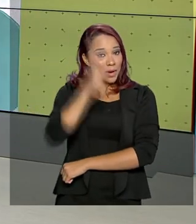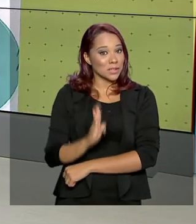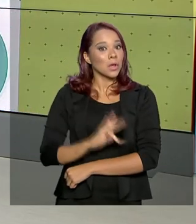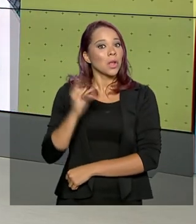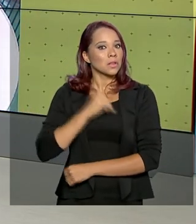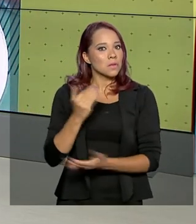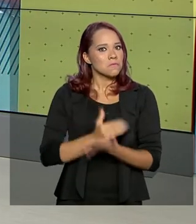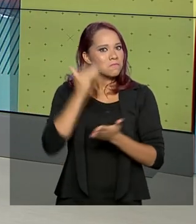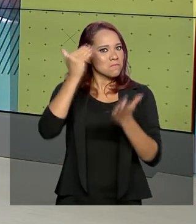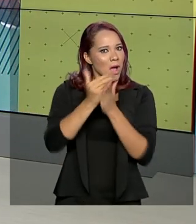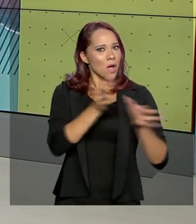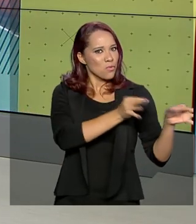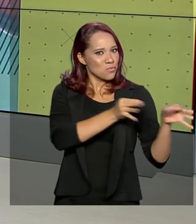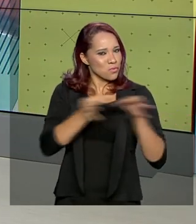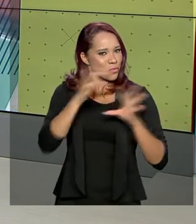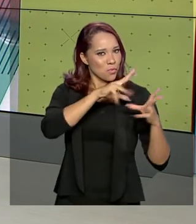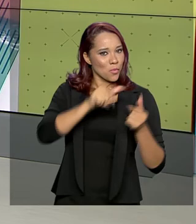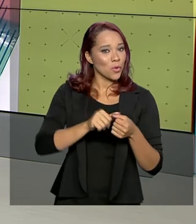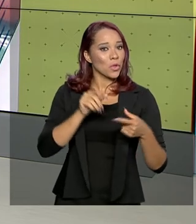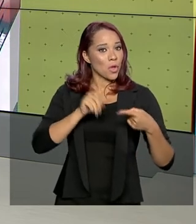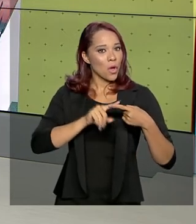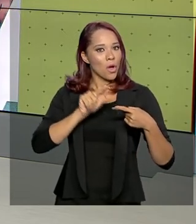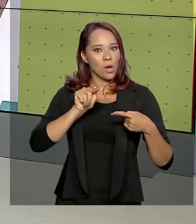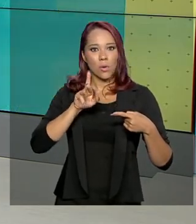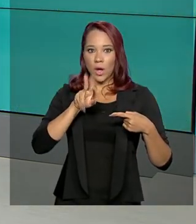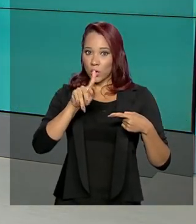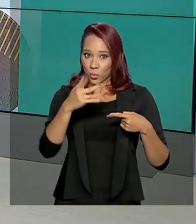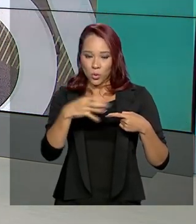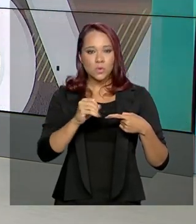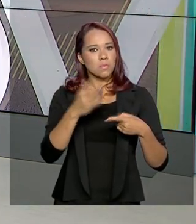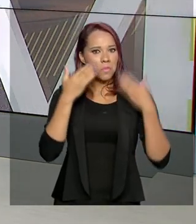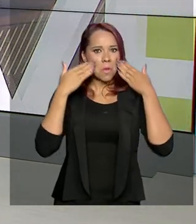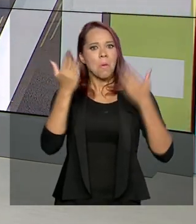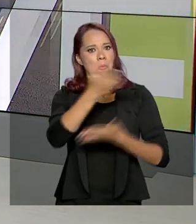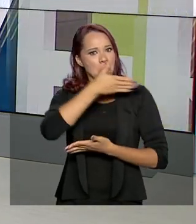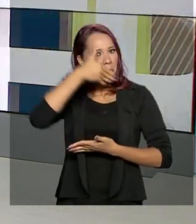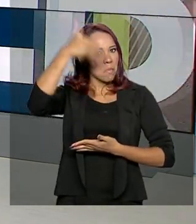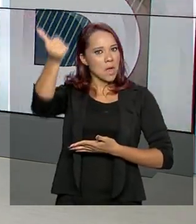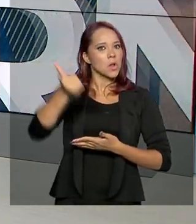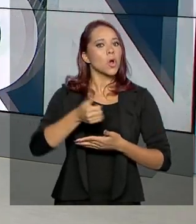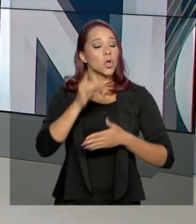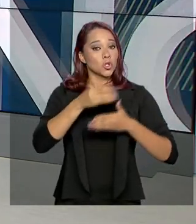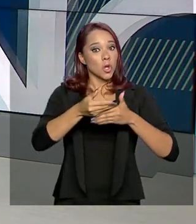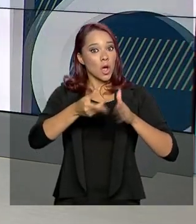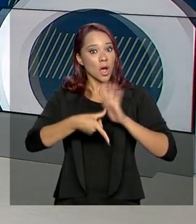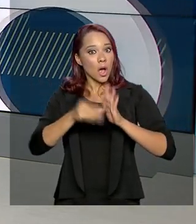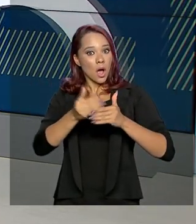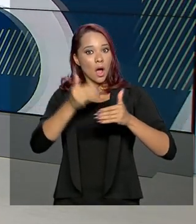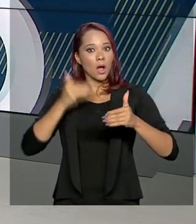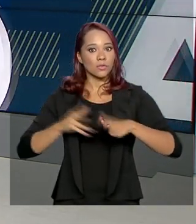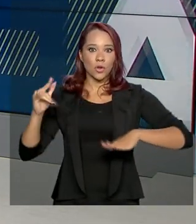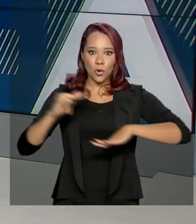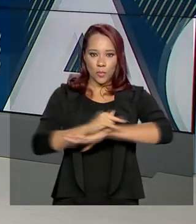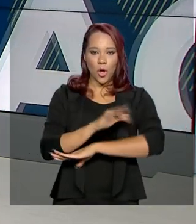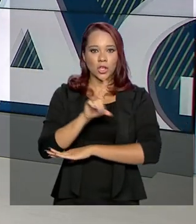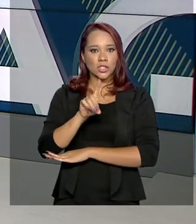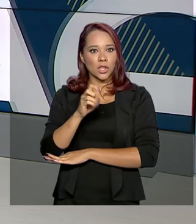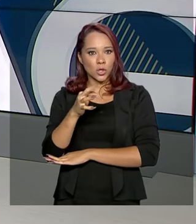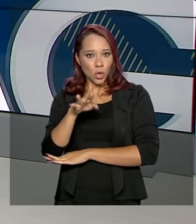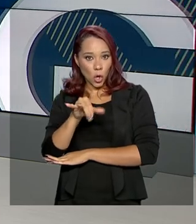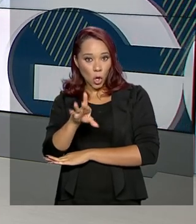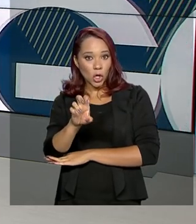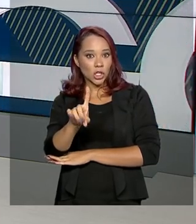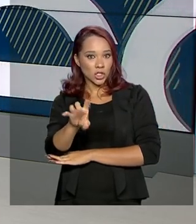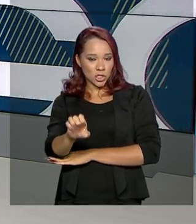pontuais do mundo. O de Guarulhos, em São Paulo, foi o que apresentou o melhor desempenho, ficando atrás apenas dos aeroportos de Detroit e